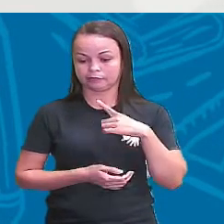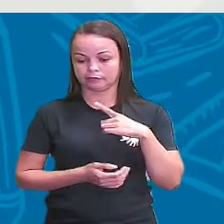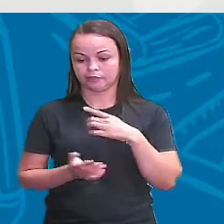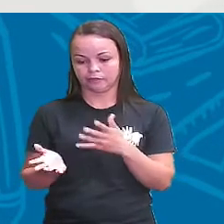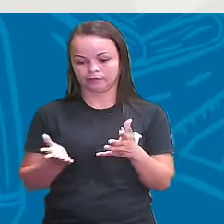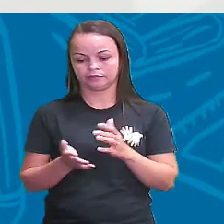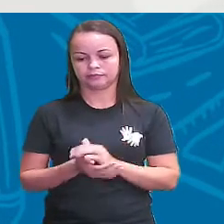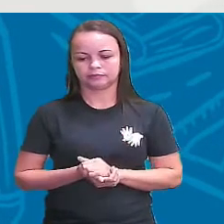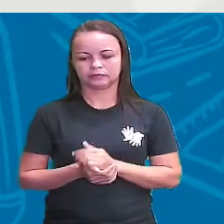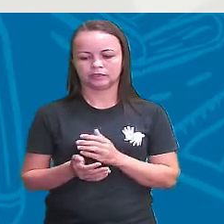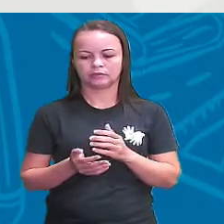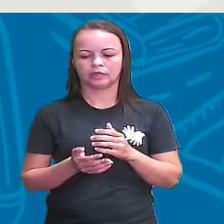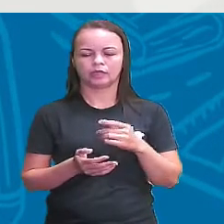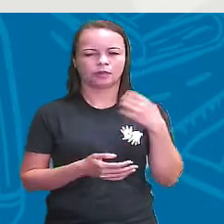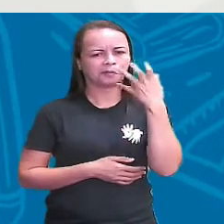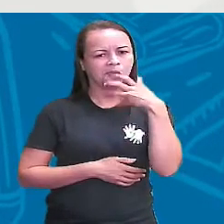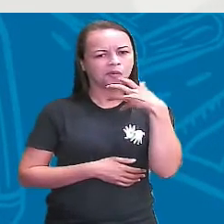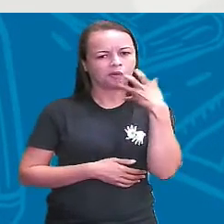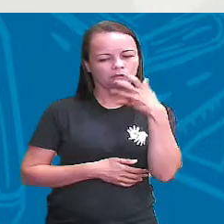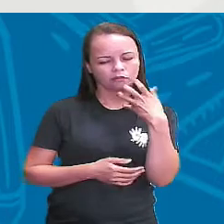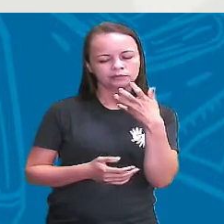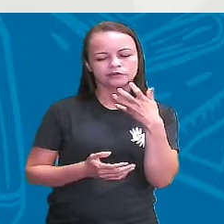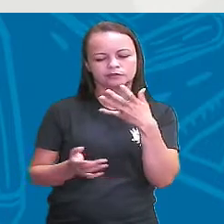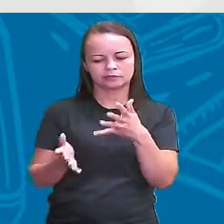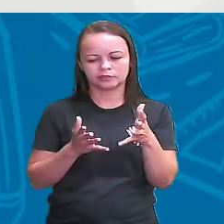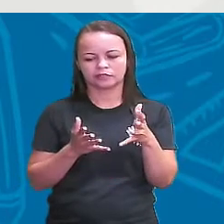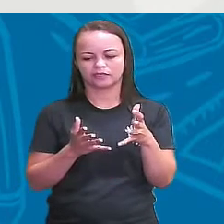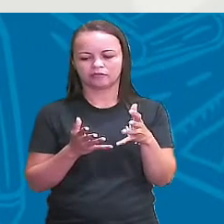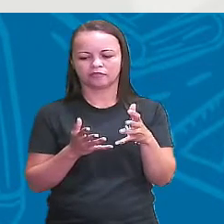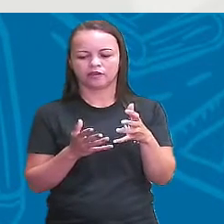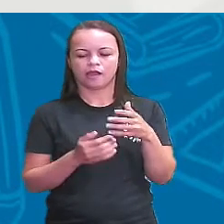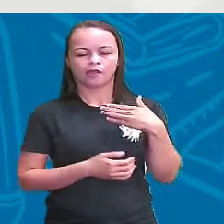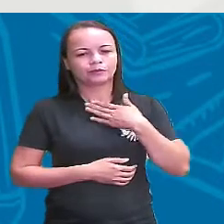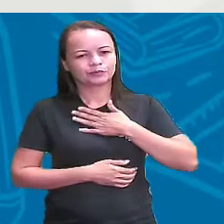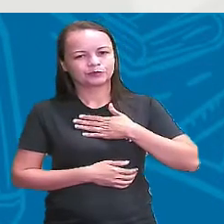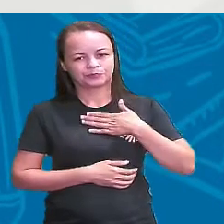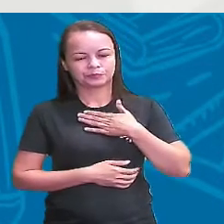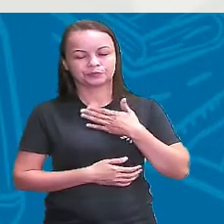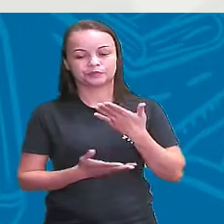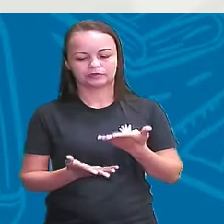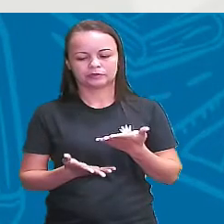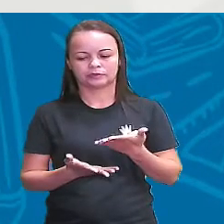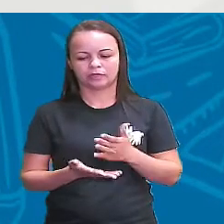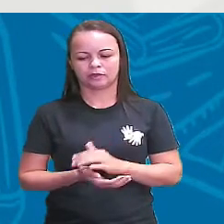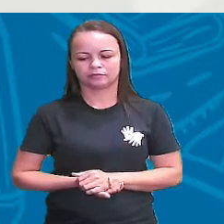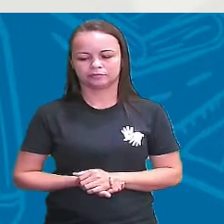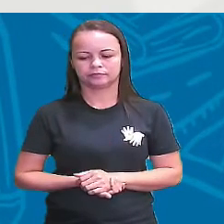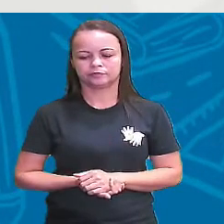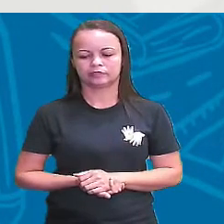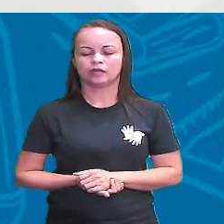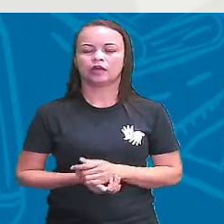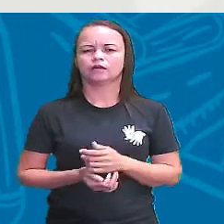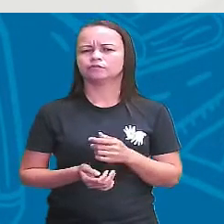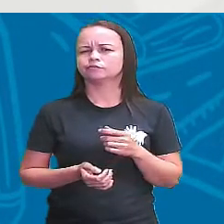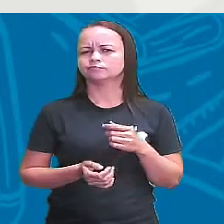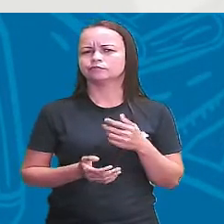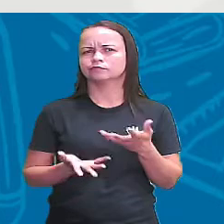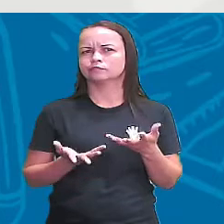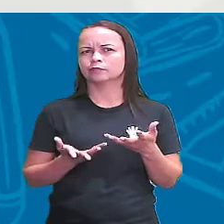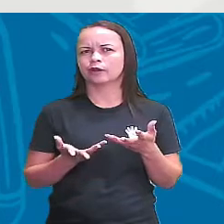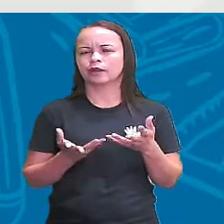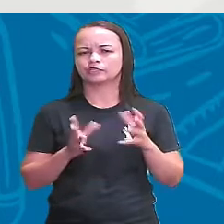uma perífrase verbal, va a gustar, certo? Que seriam, assim,